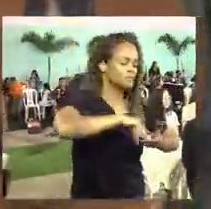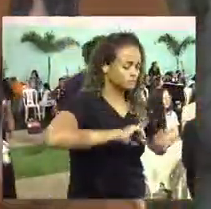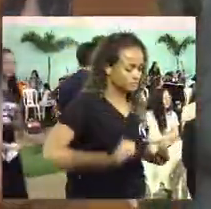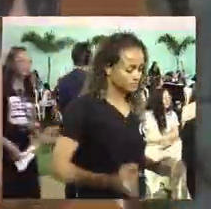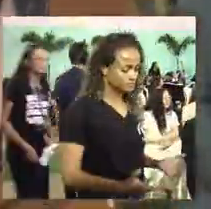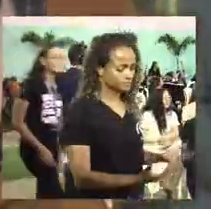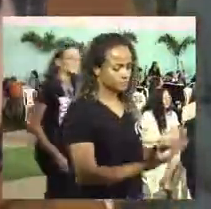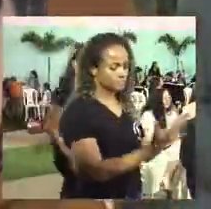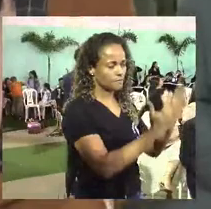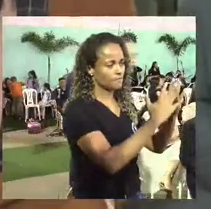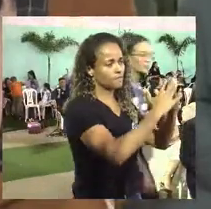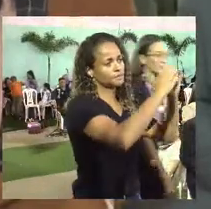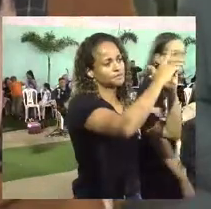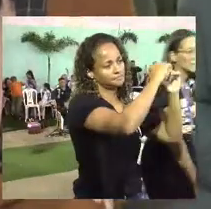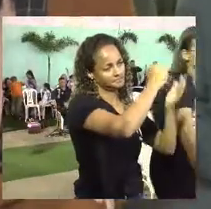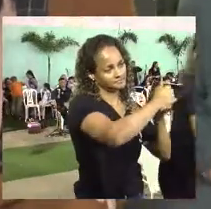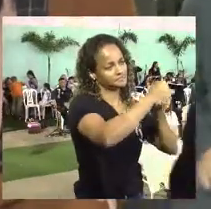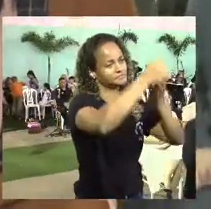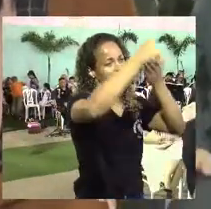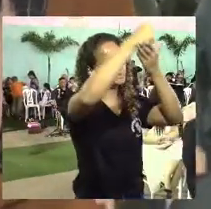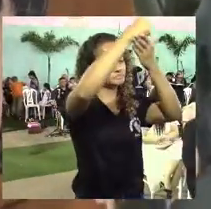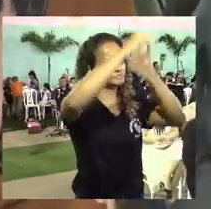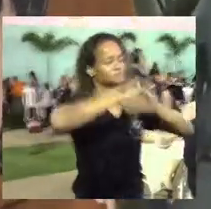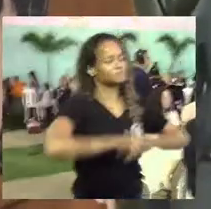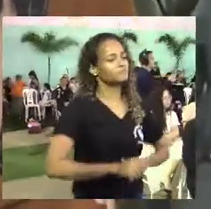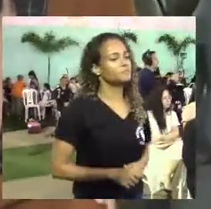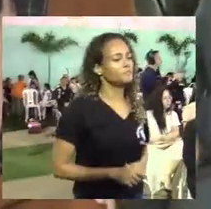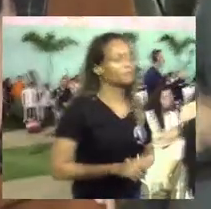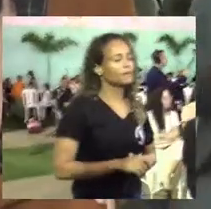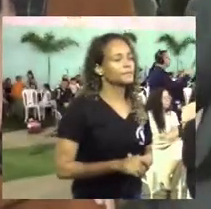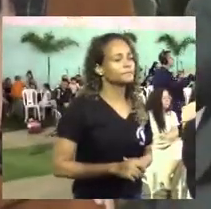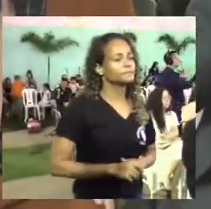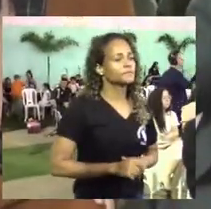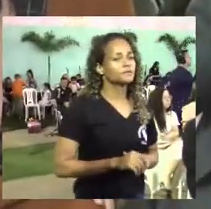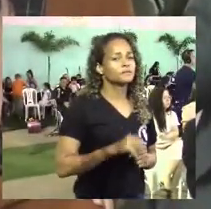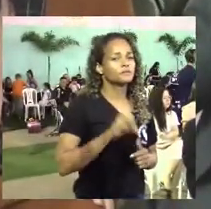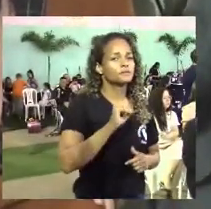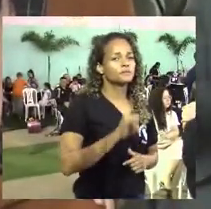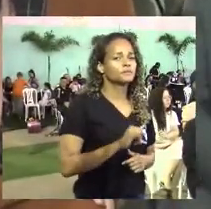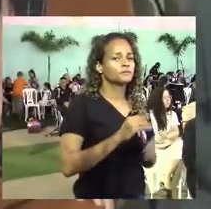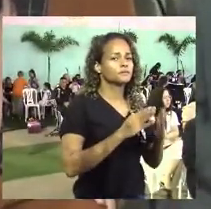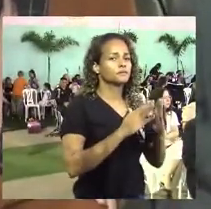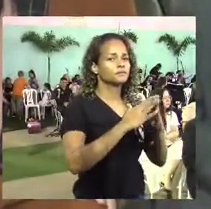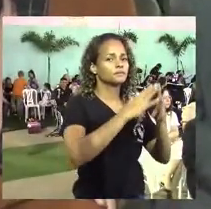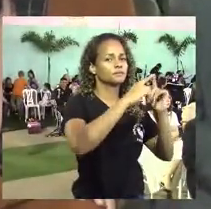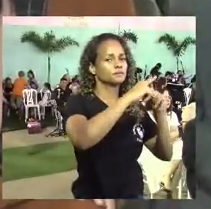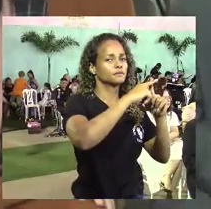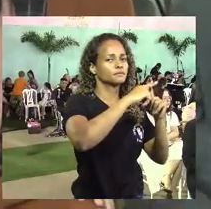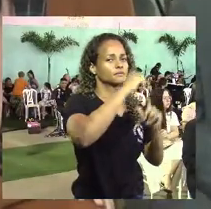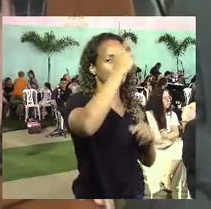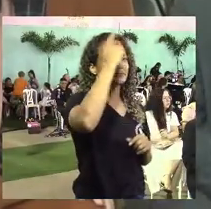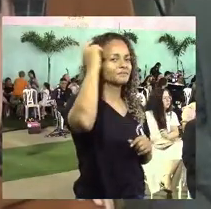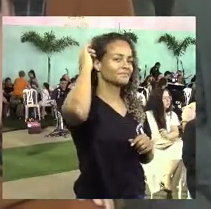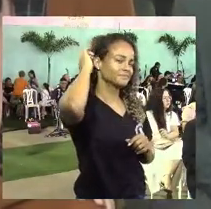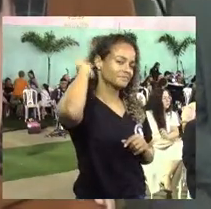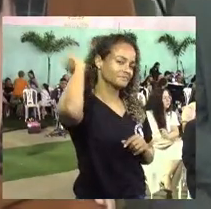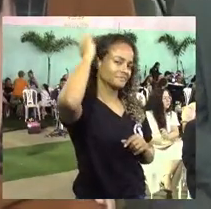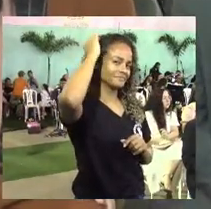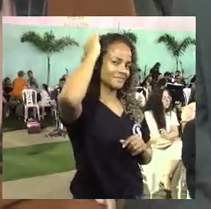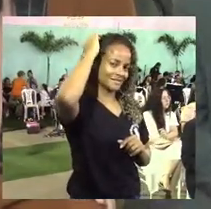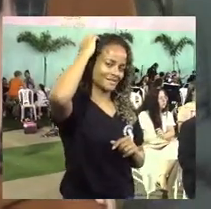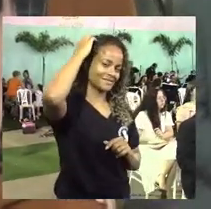a igreja de repente aqueles que morreram em Cristo ressuscitarão e os salvos serão